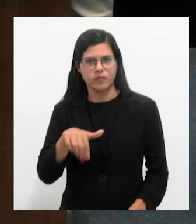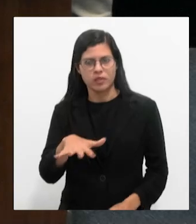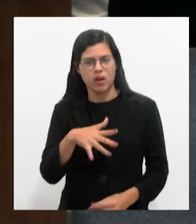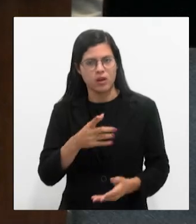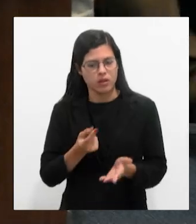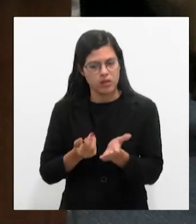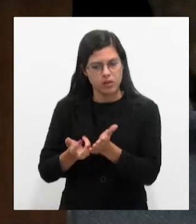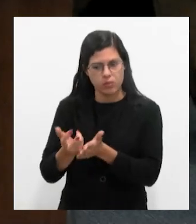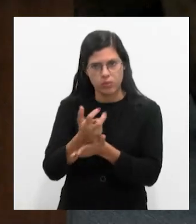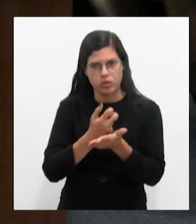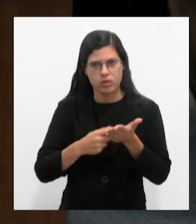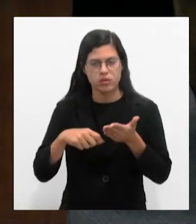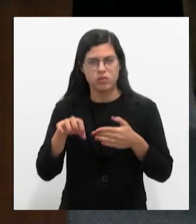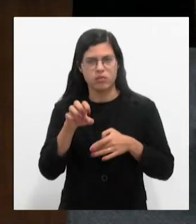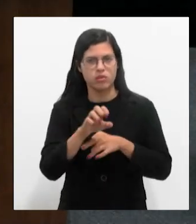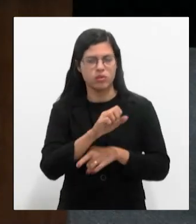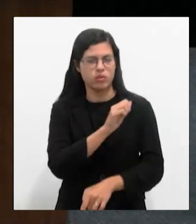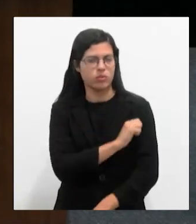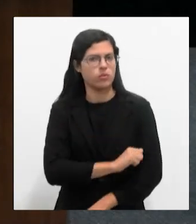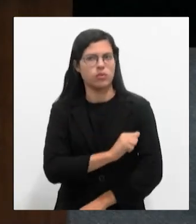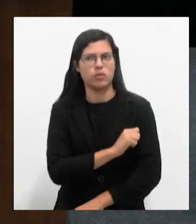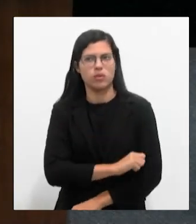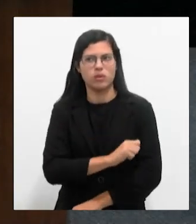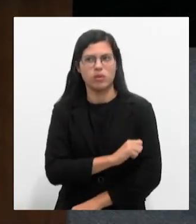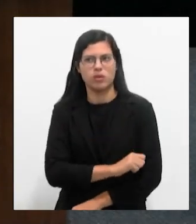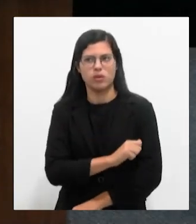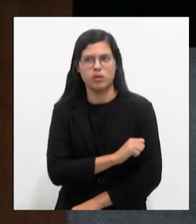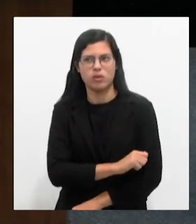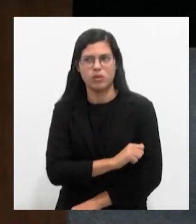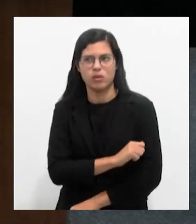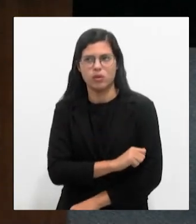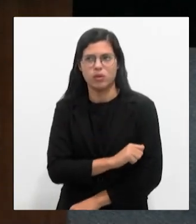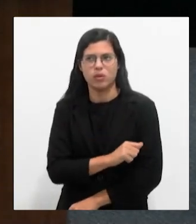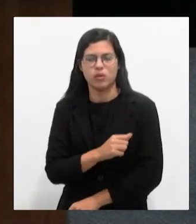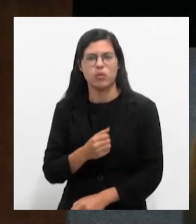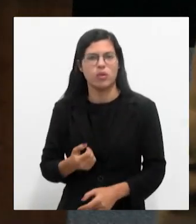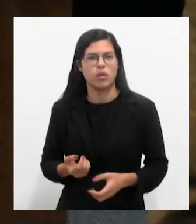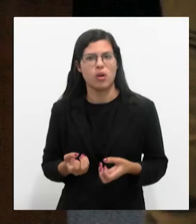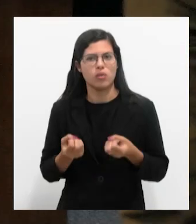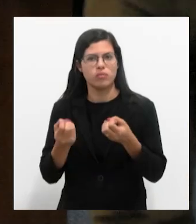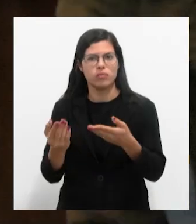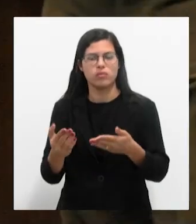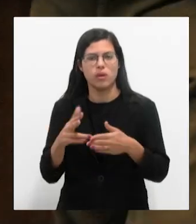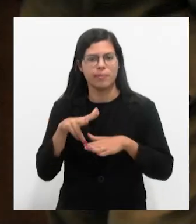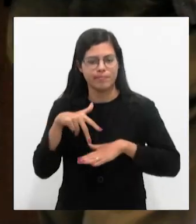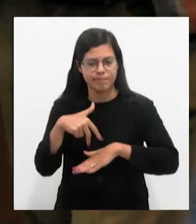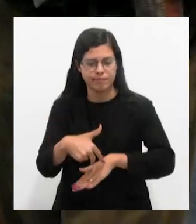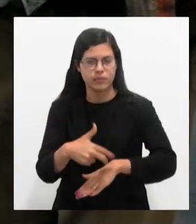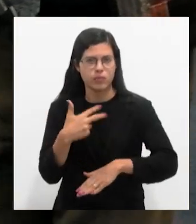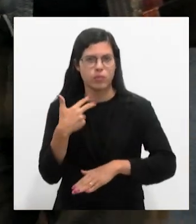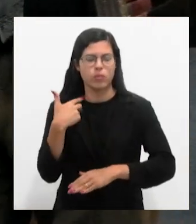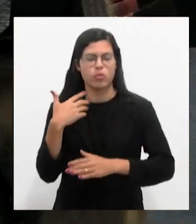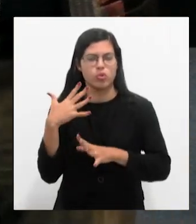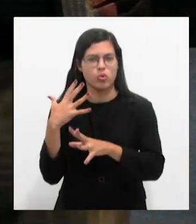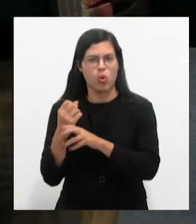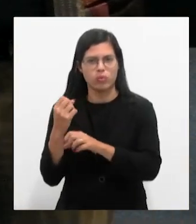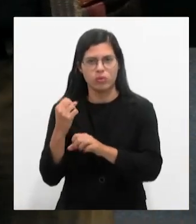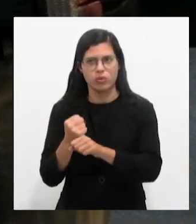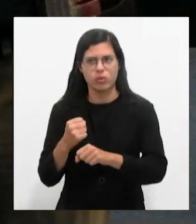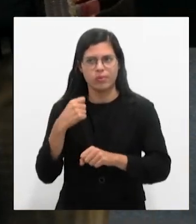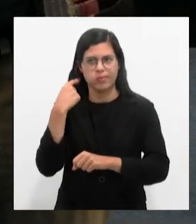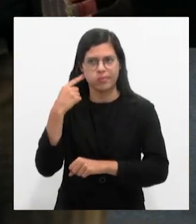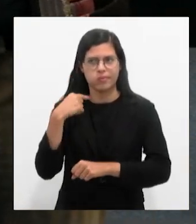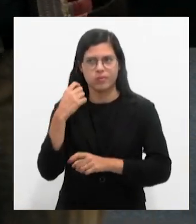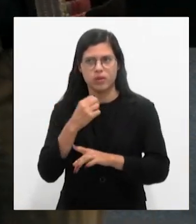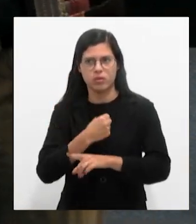do Estado do Rio de Janeiro, não dê voz aos contadores e advogados da